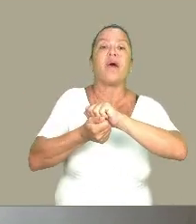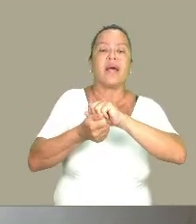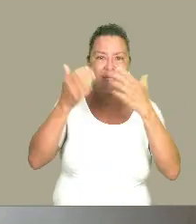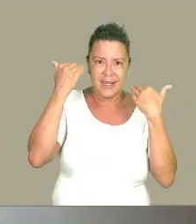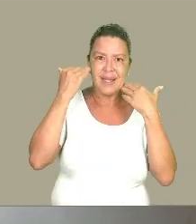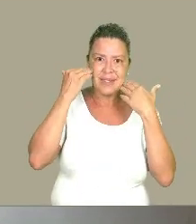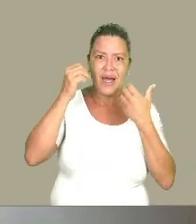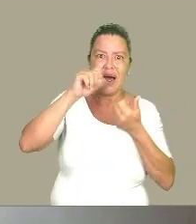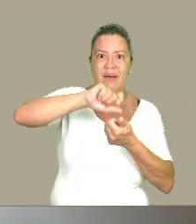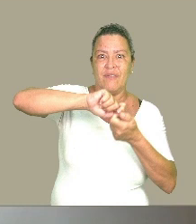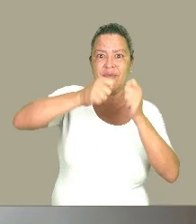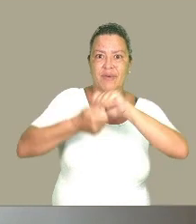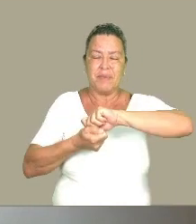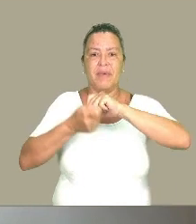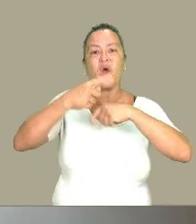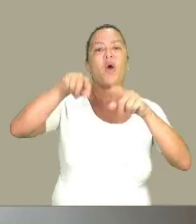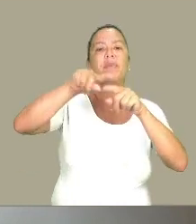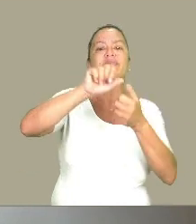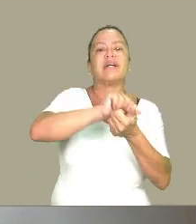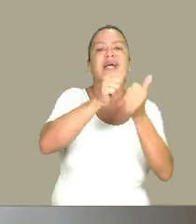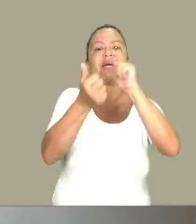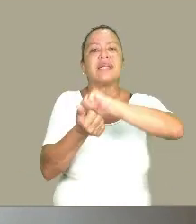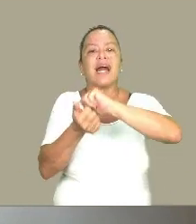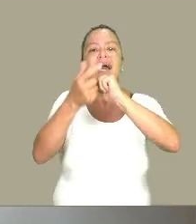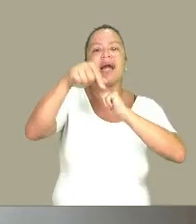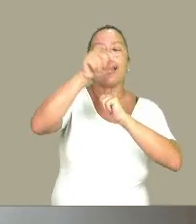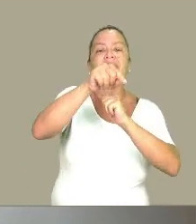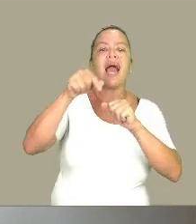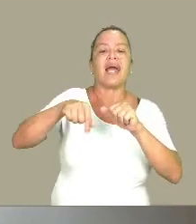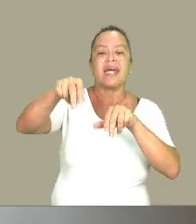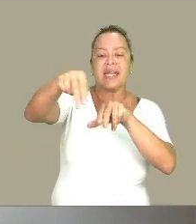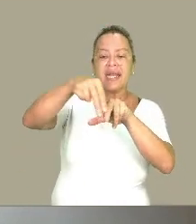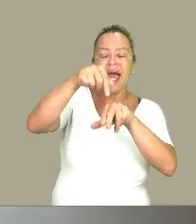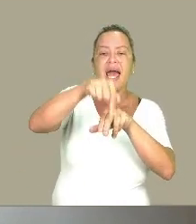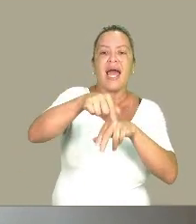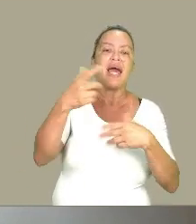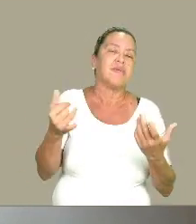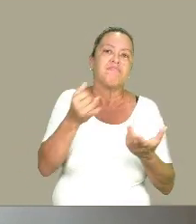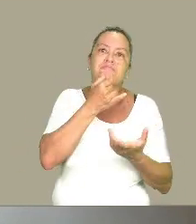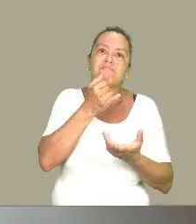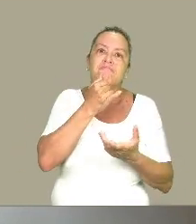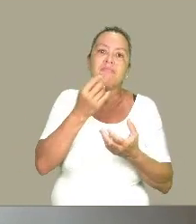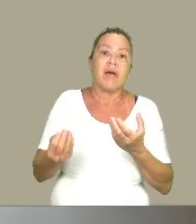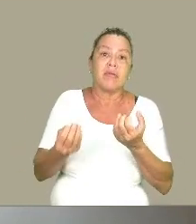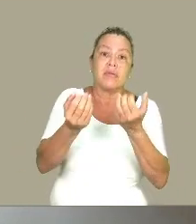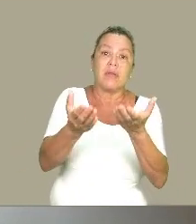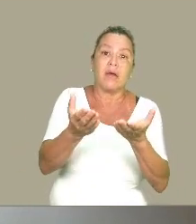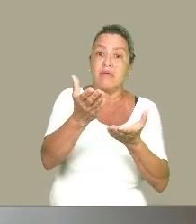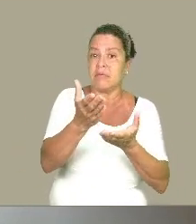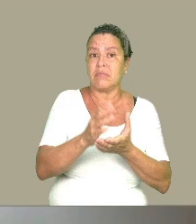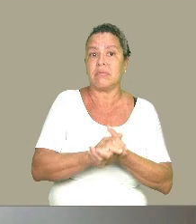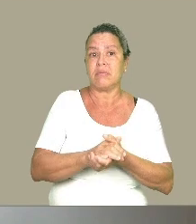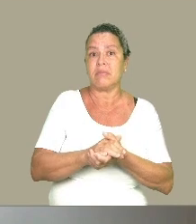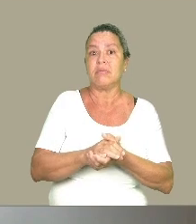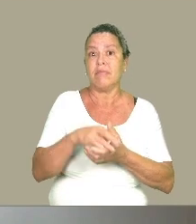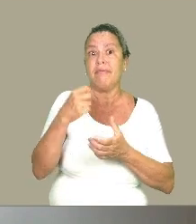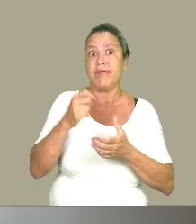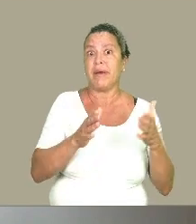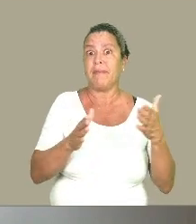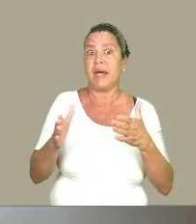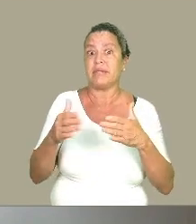metas que precisamos cumprir na atual encarnação, elas nos serão colocadas, né? Teremos que passar, serão